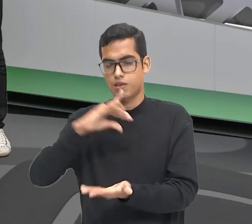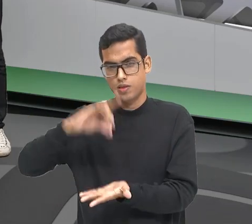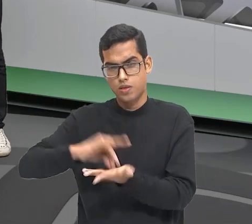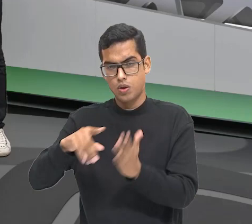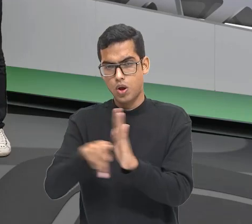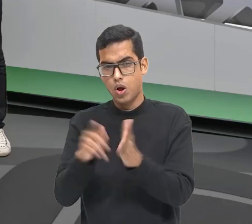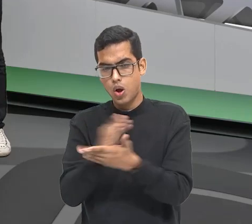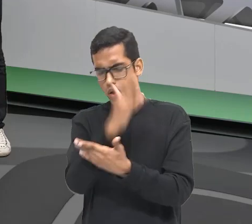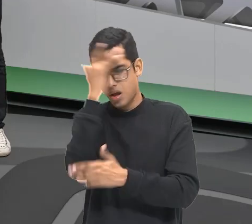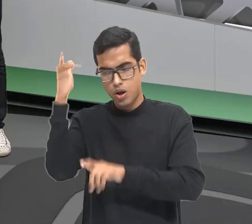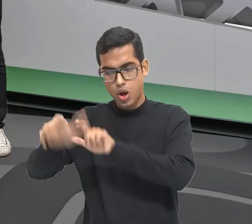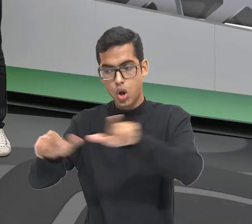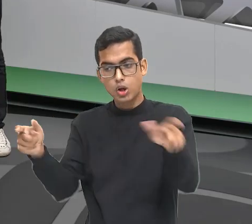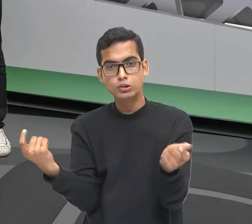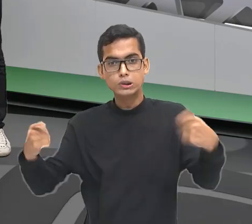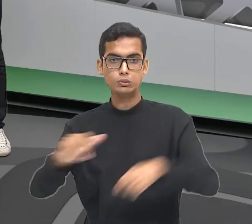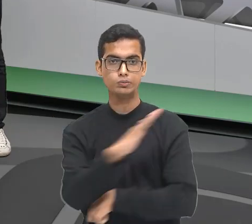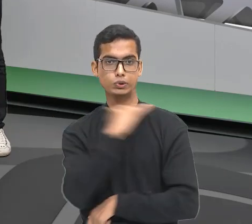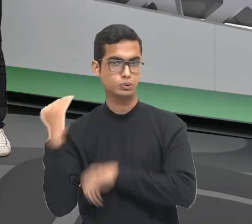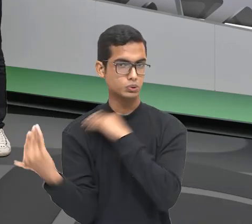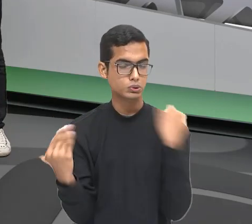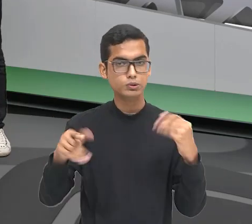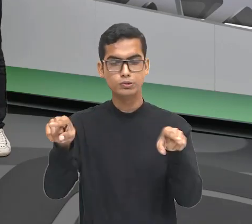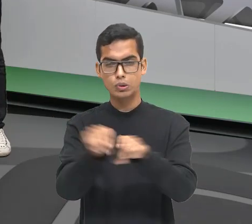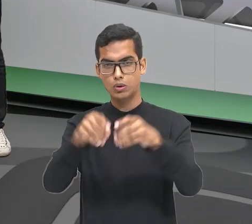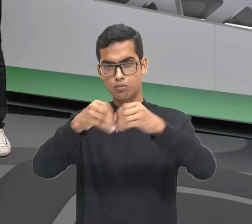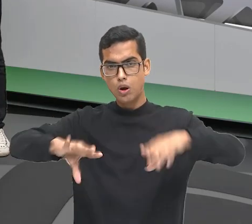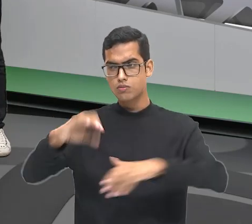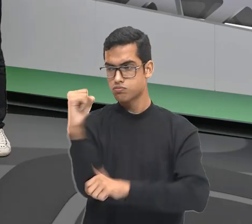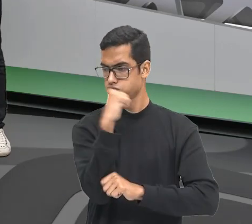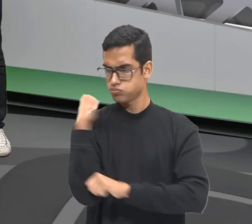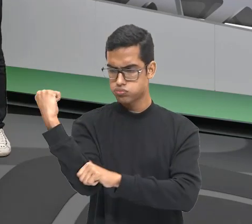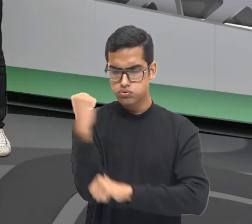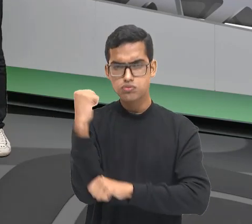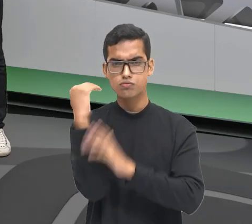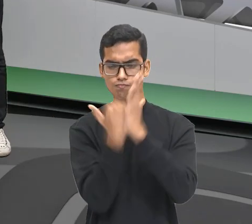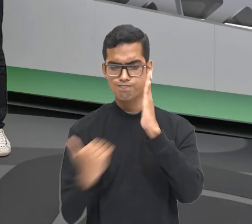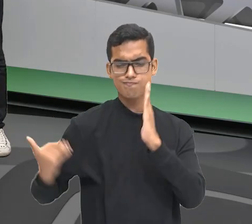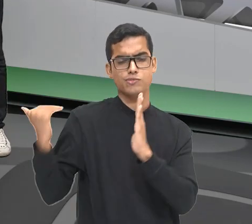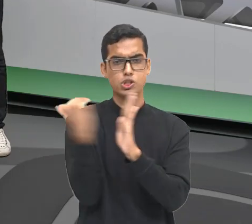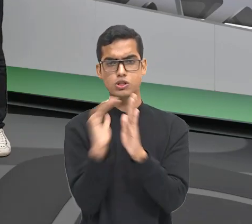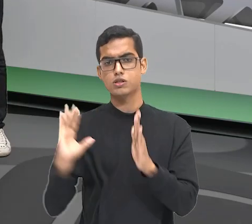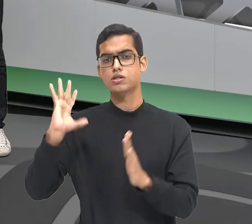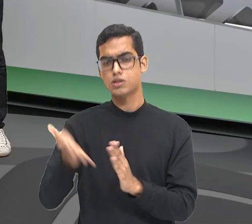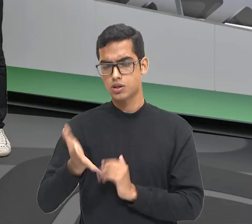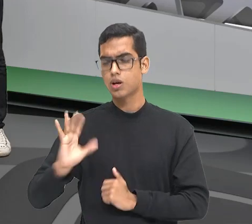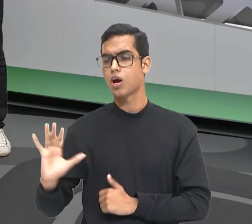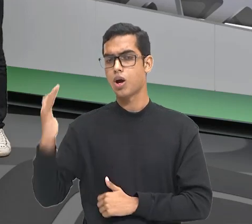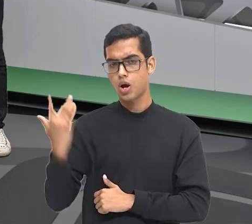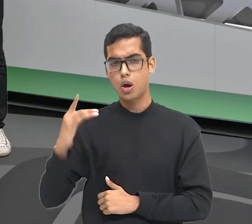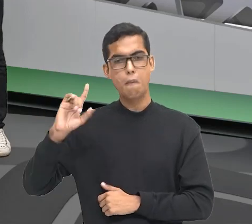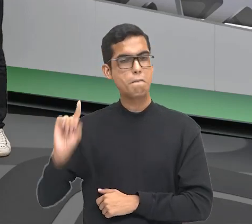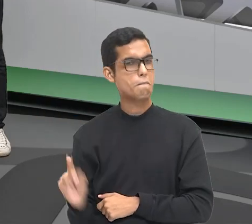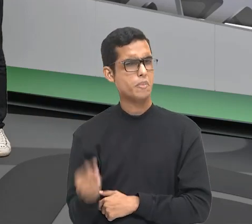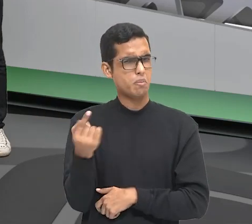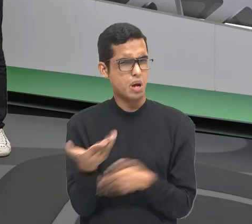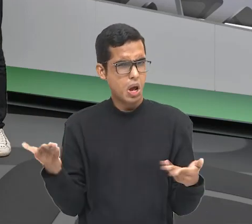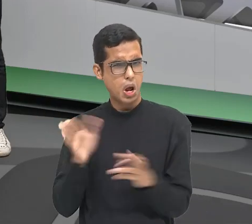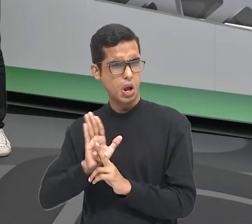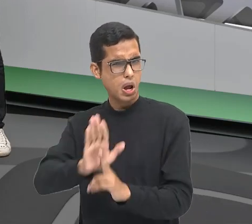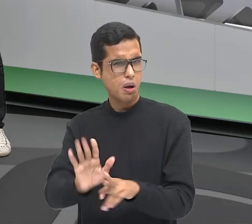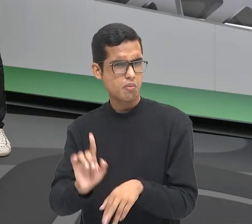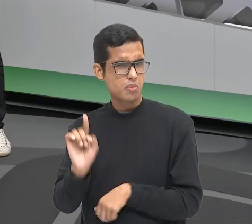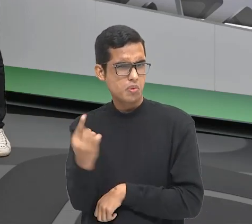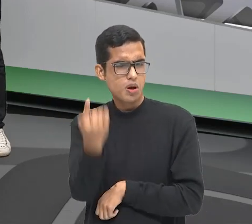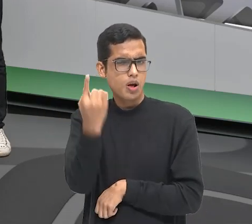pessoas podem morrer por conta disso, né? Então o prejuízo aí é muito grande. E isso já aconteceu, né? Não é apenas